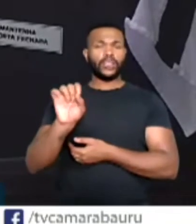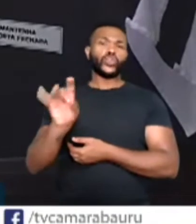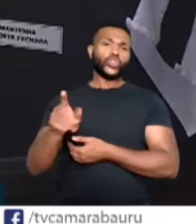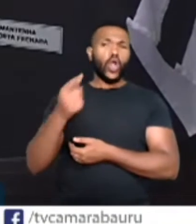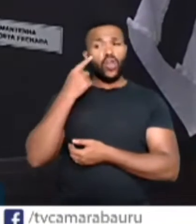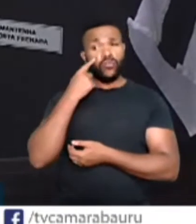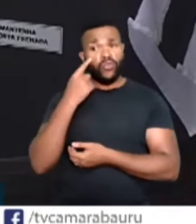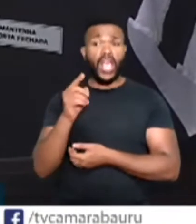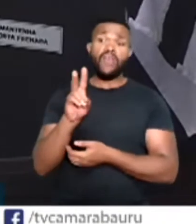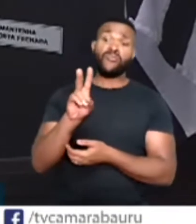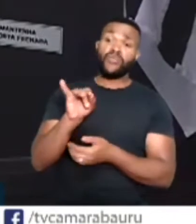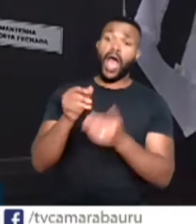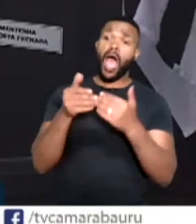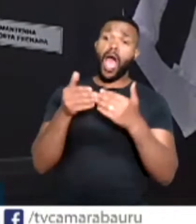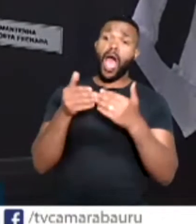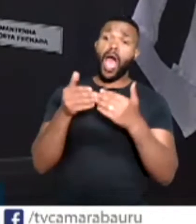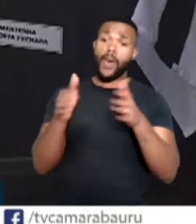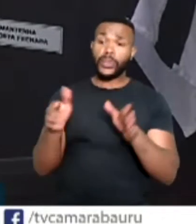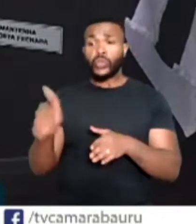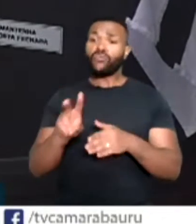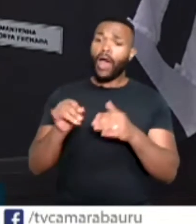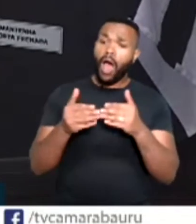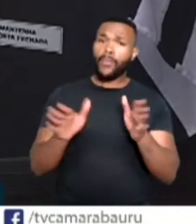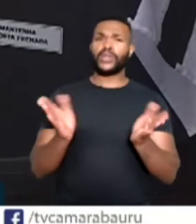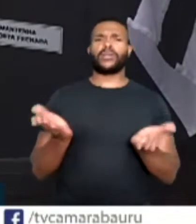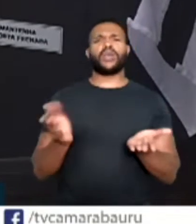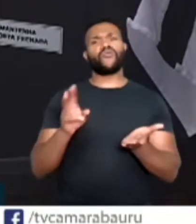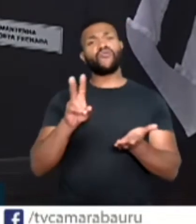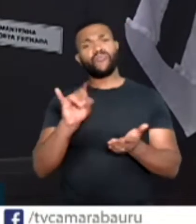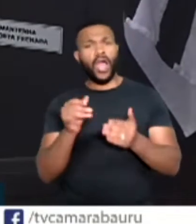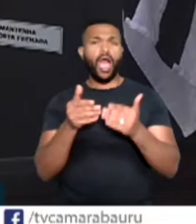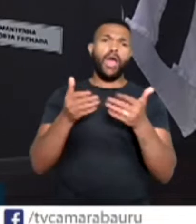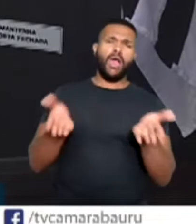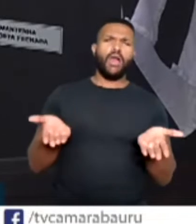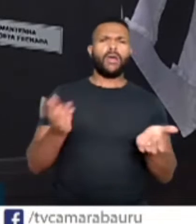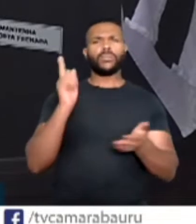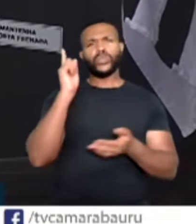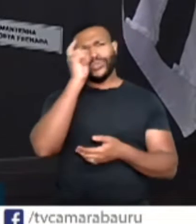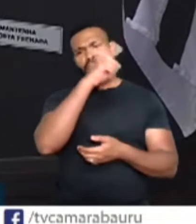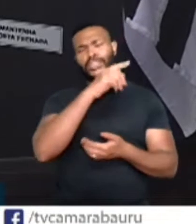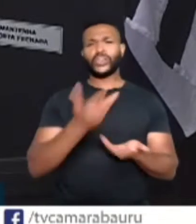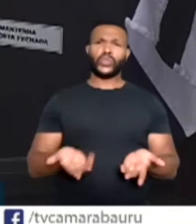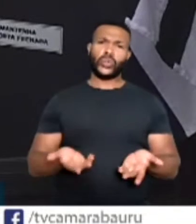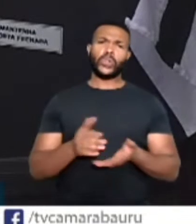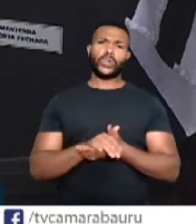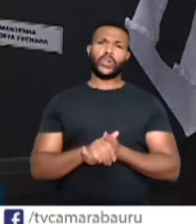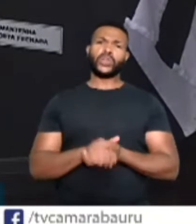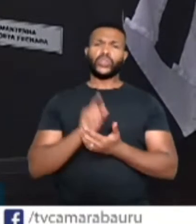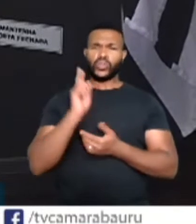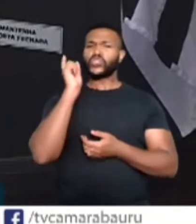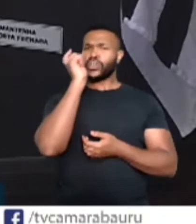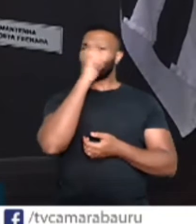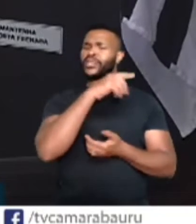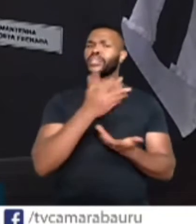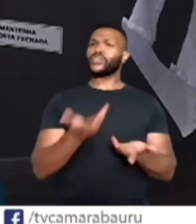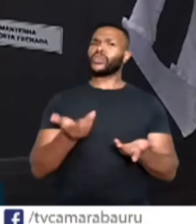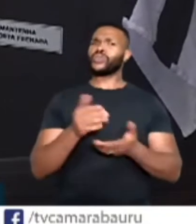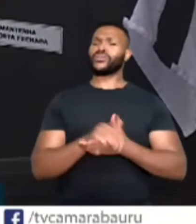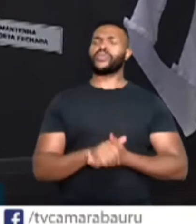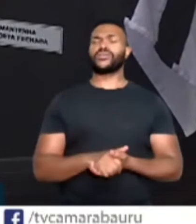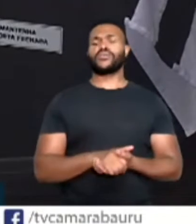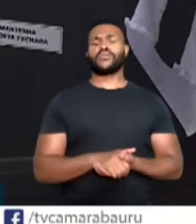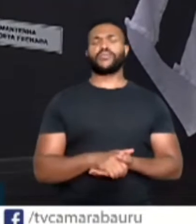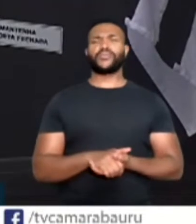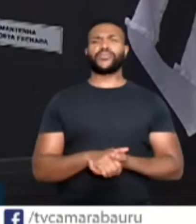ser ativado. Será ativado. Fica difícil. Fica difícil, né? Não